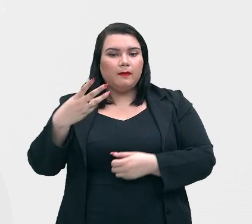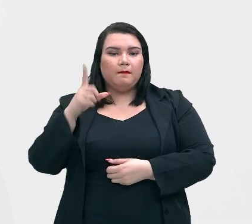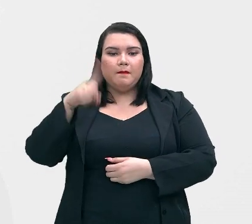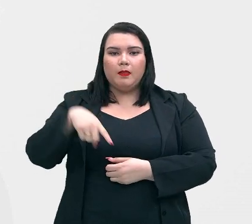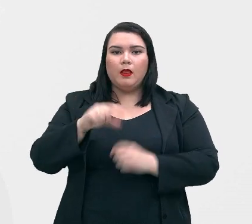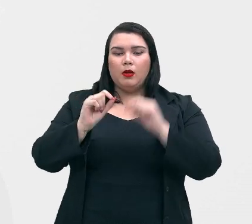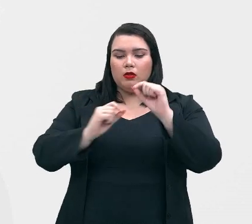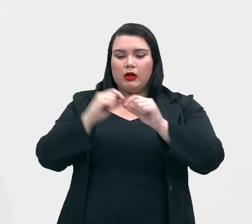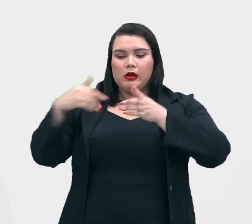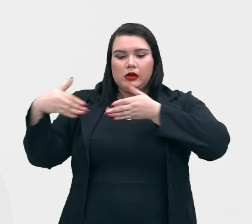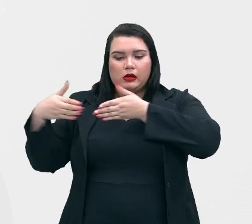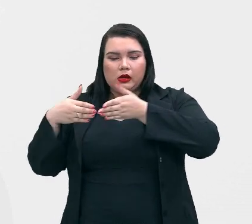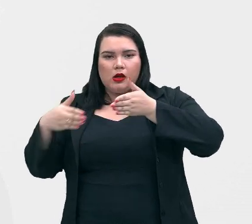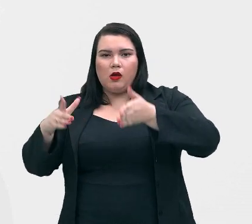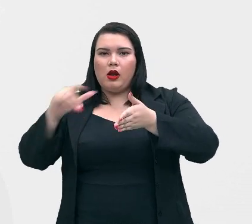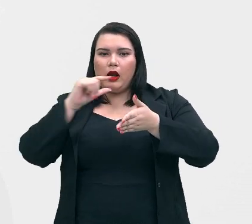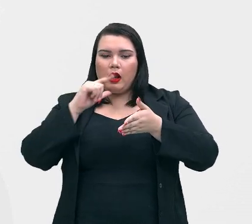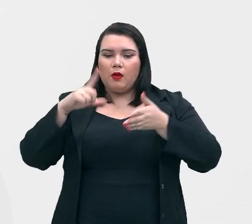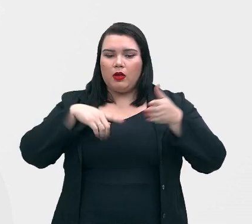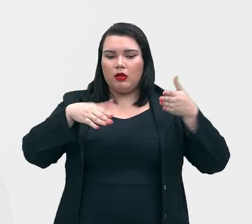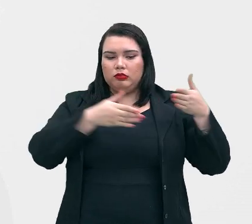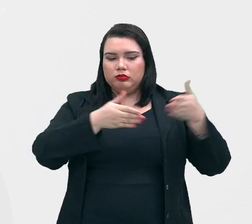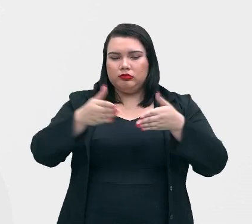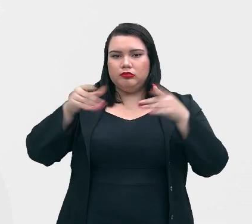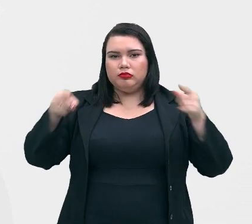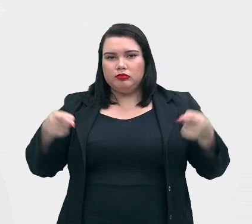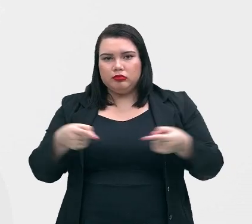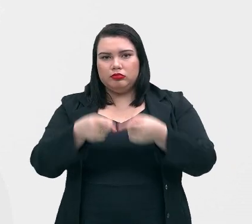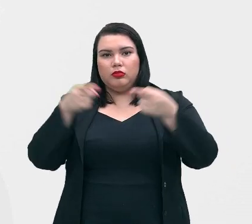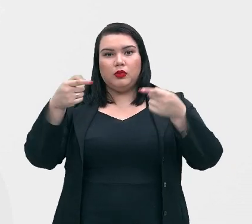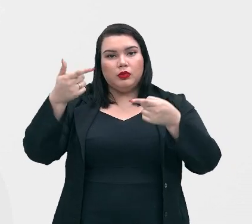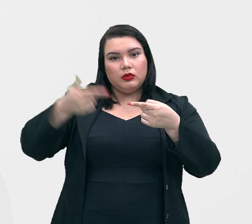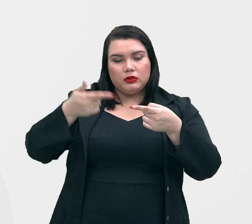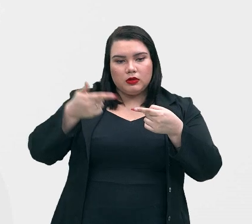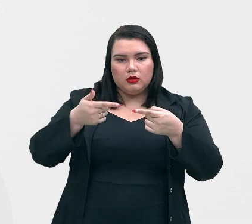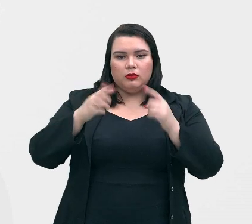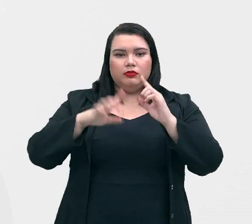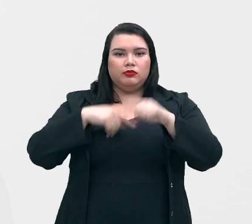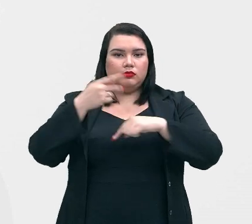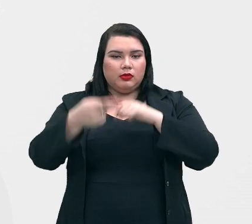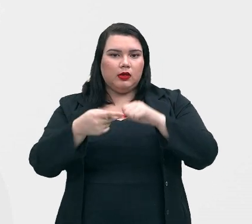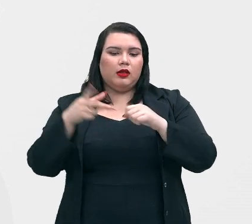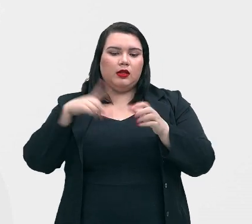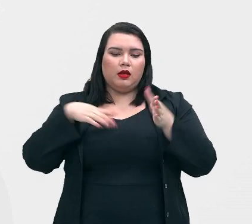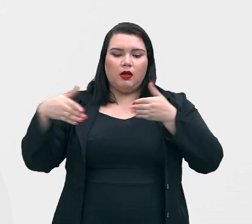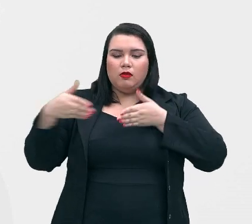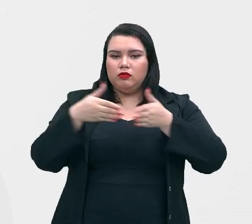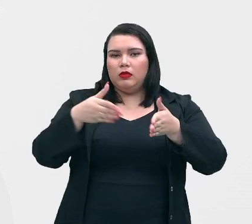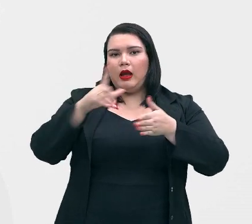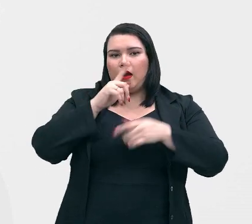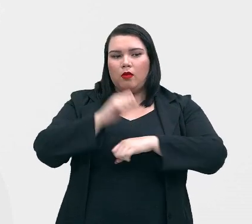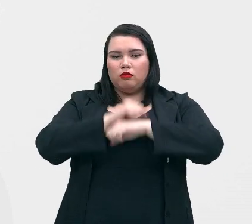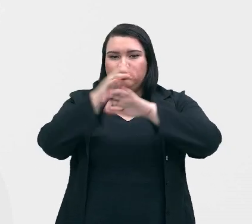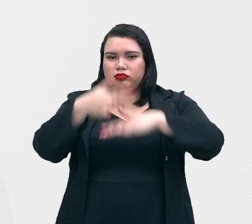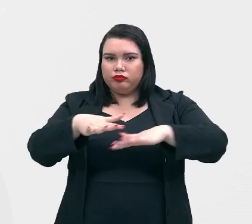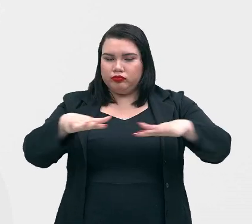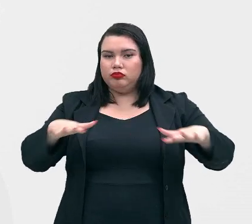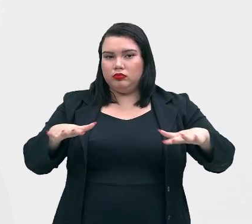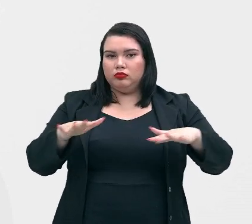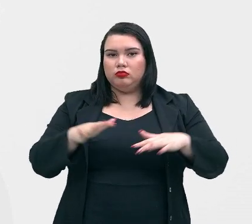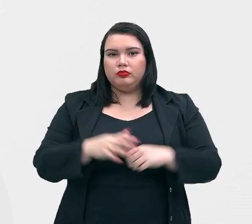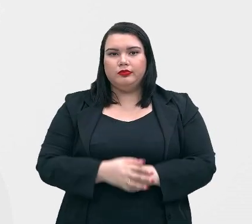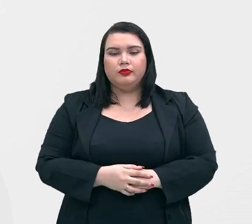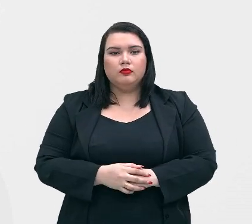os restantes dos rios que acabam se formando, que vem da segunda ordem, consequentemente acabam se juntando mais. A gente pode